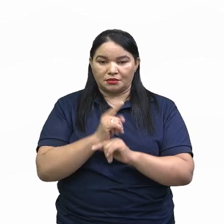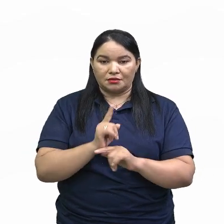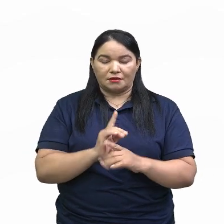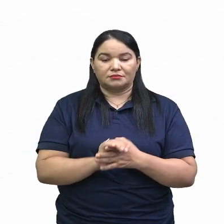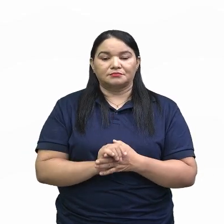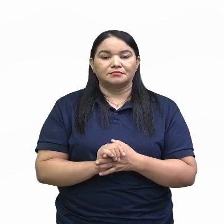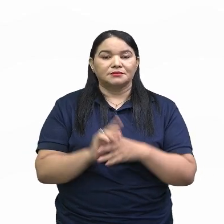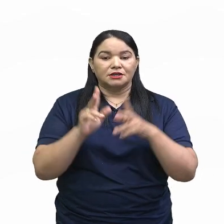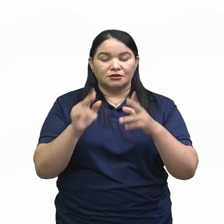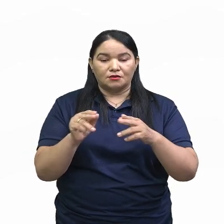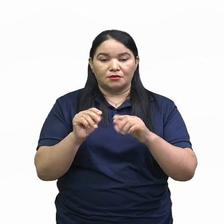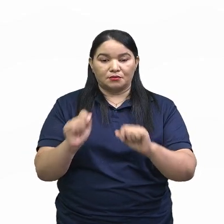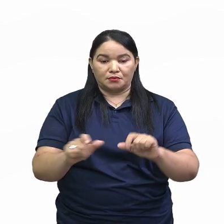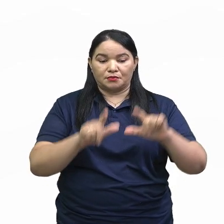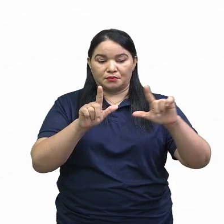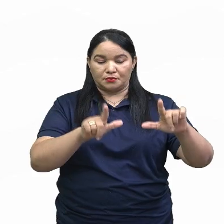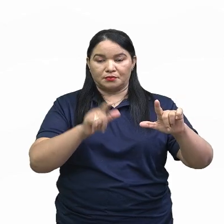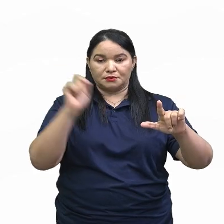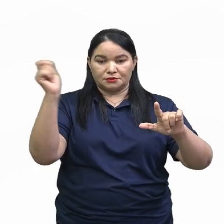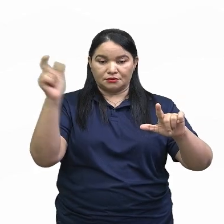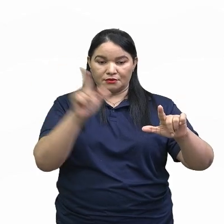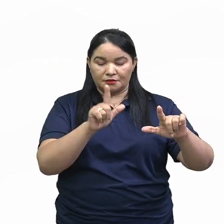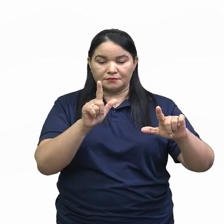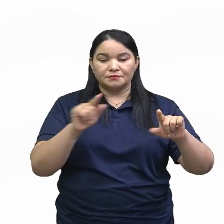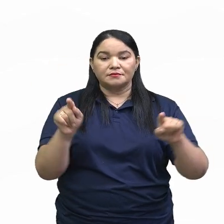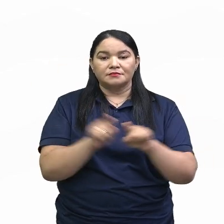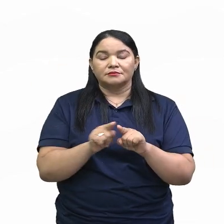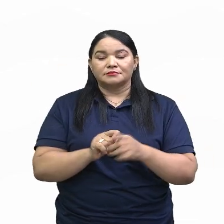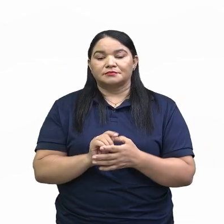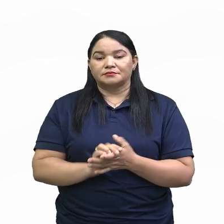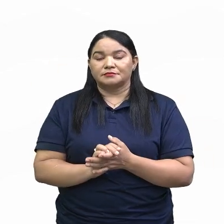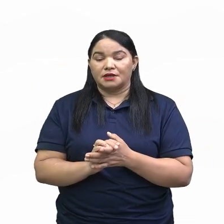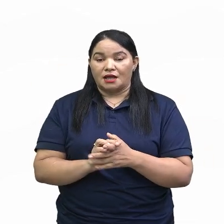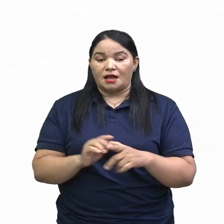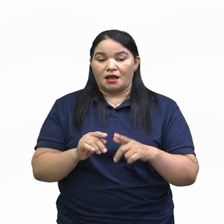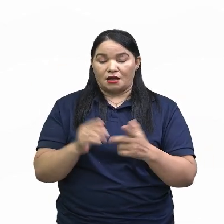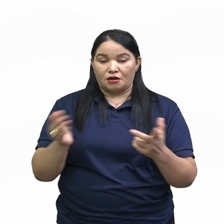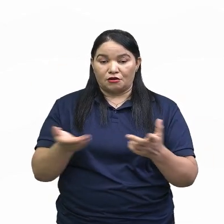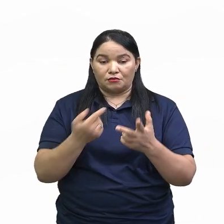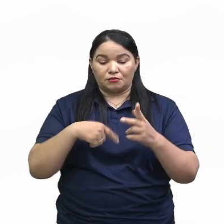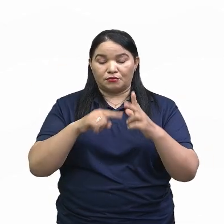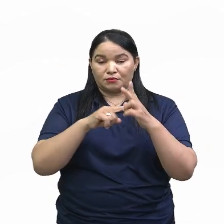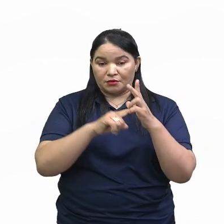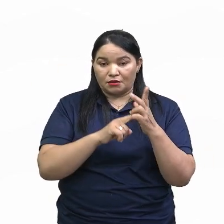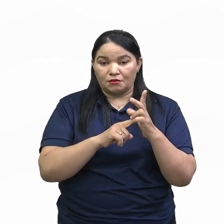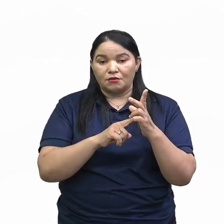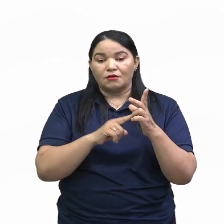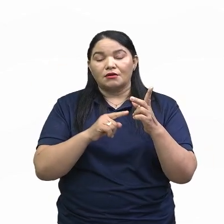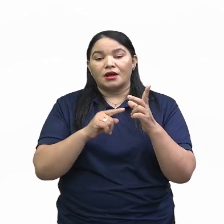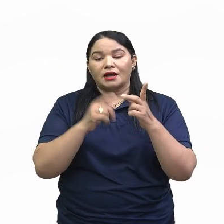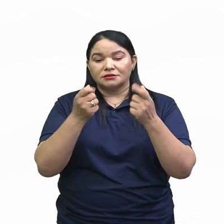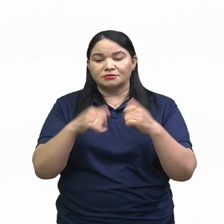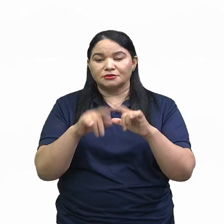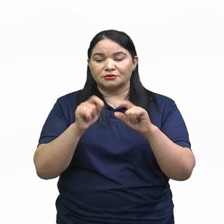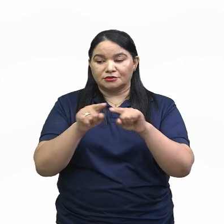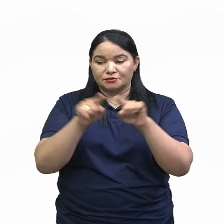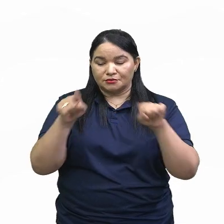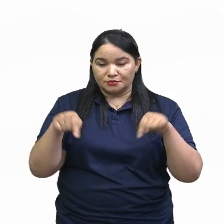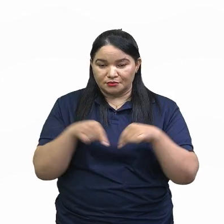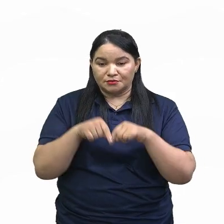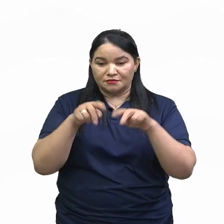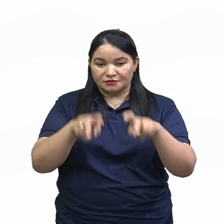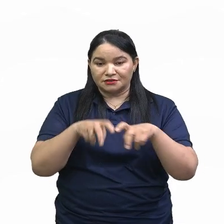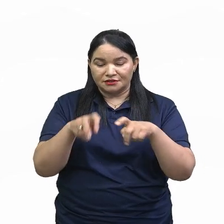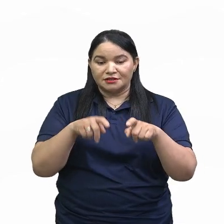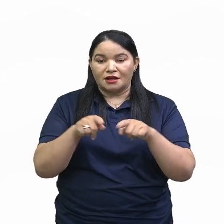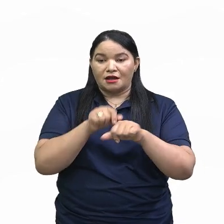solar. Apesar disso, a instalação de aerogeradores eólicos em fazendas provoca modificações